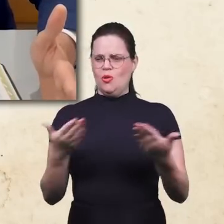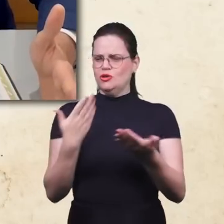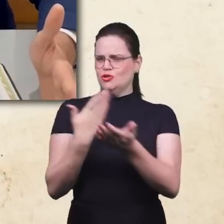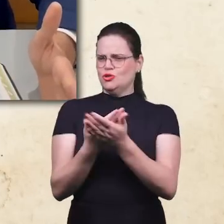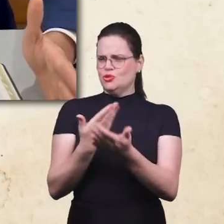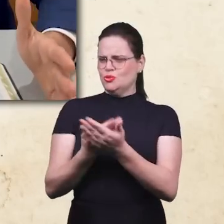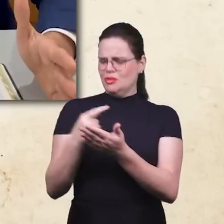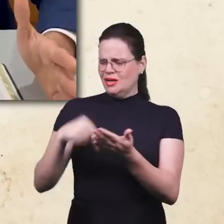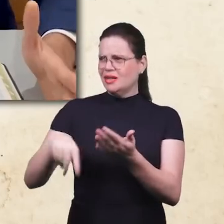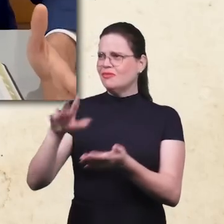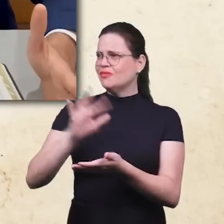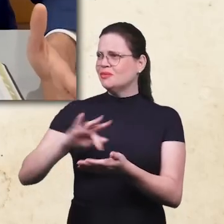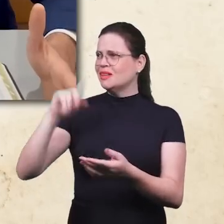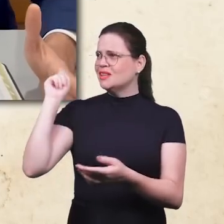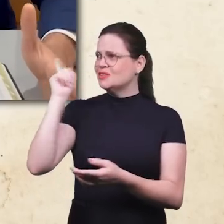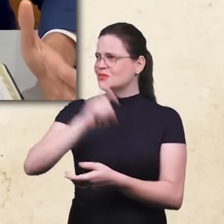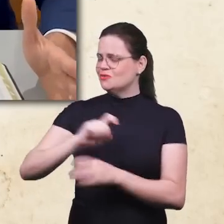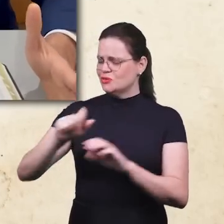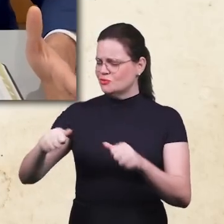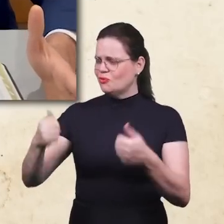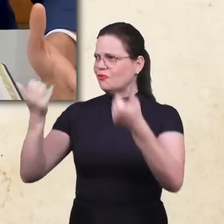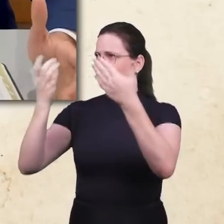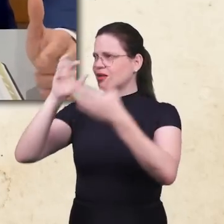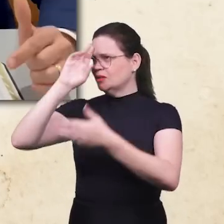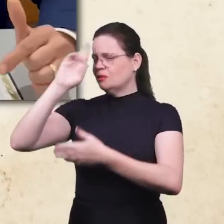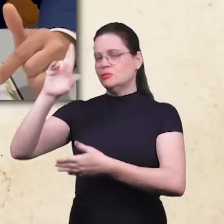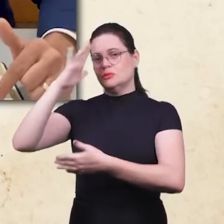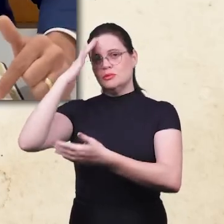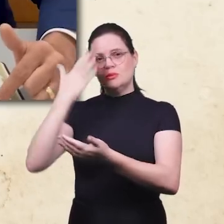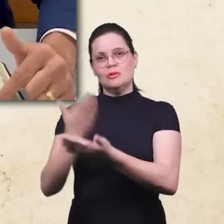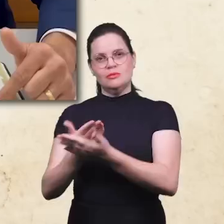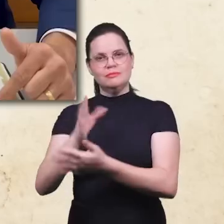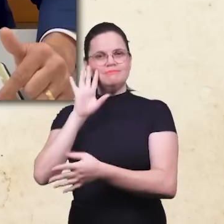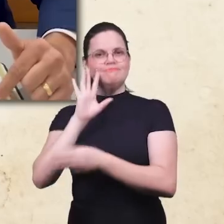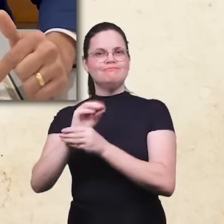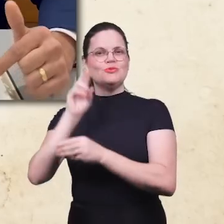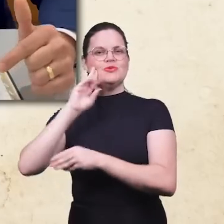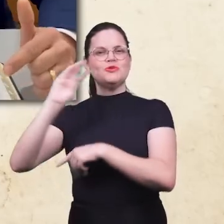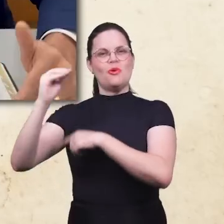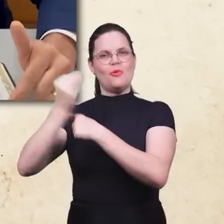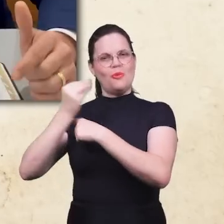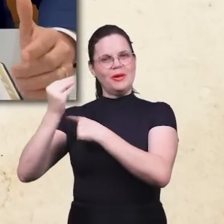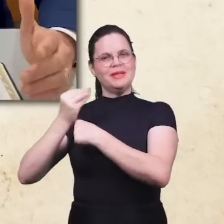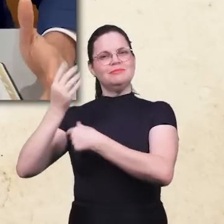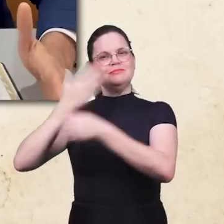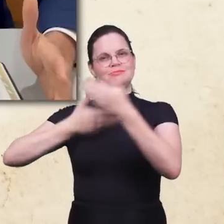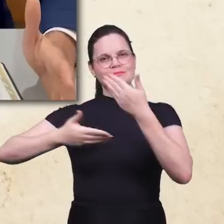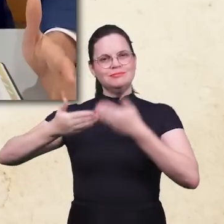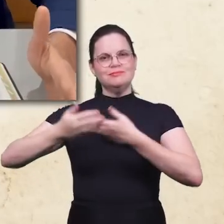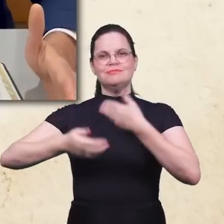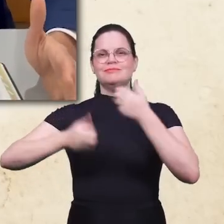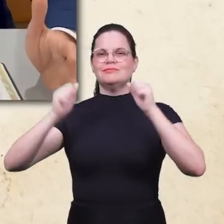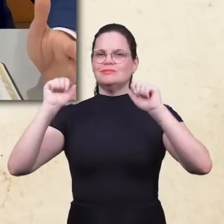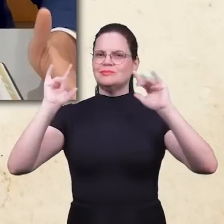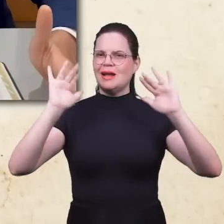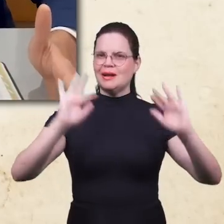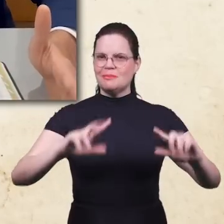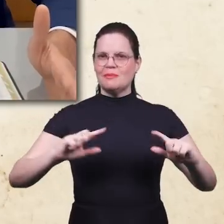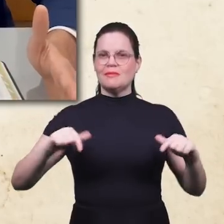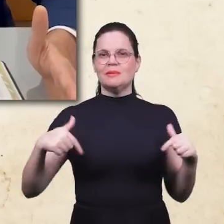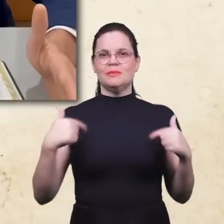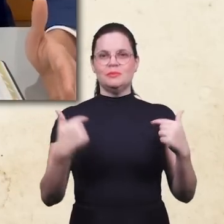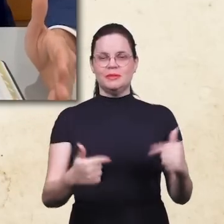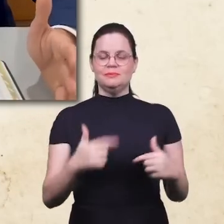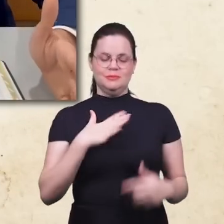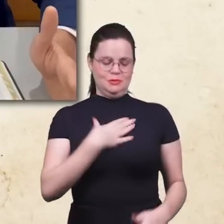entregue ao Senhor. Você entregou a Ele, sabe que está com Ele, Ele está cuidando. Ele vai prover. Entrega o caminho, a minha rotina,